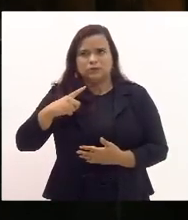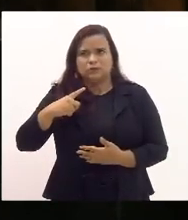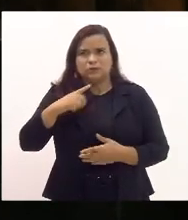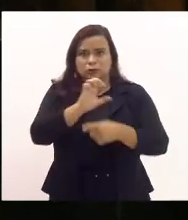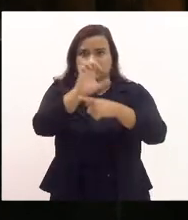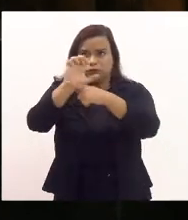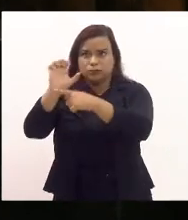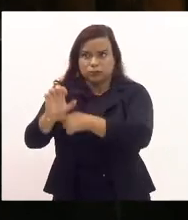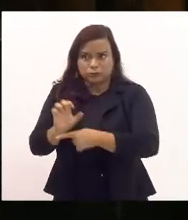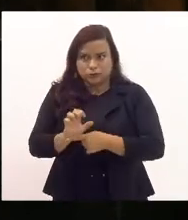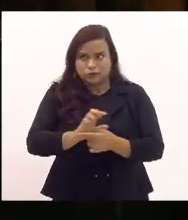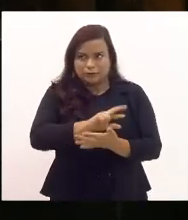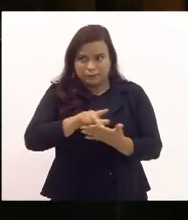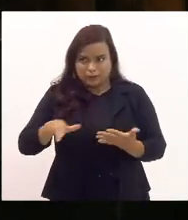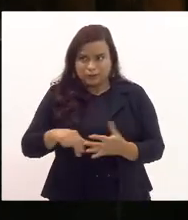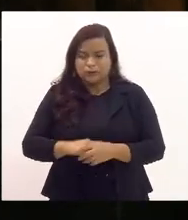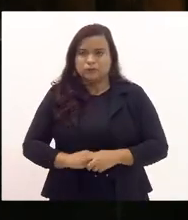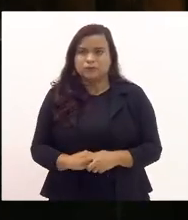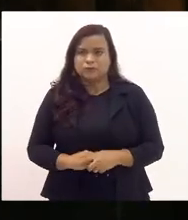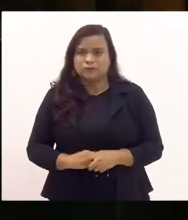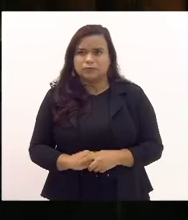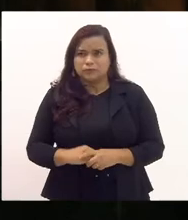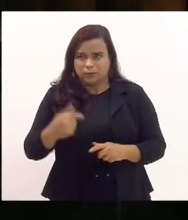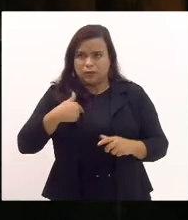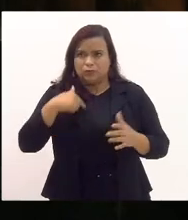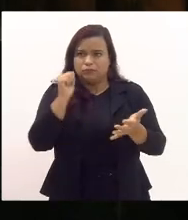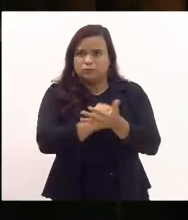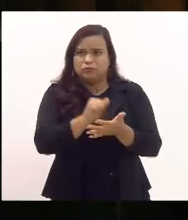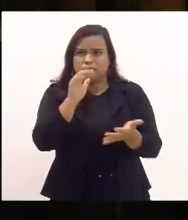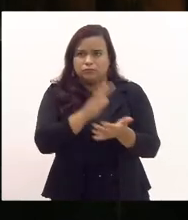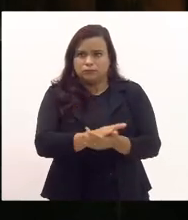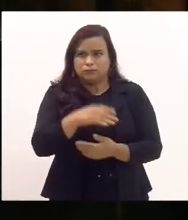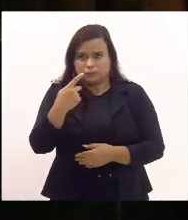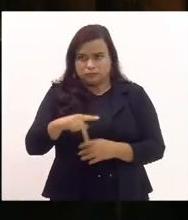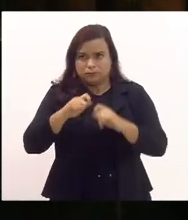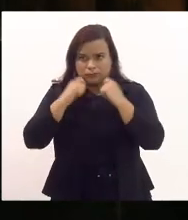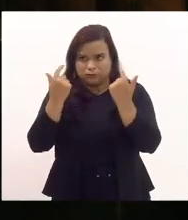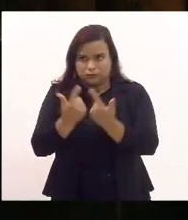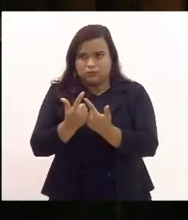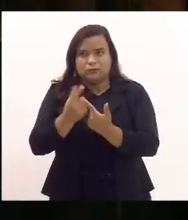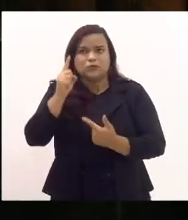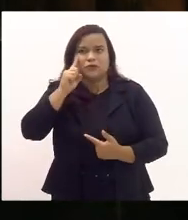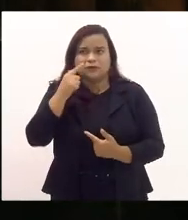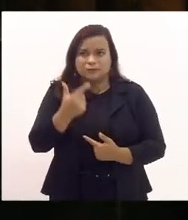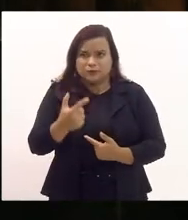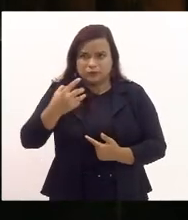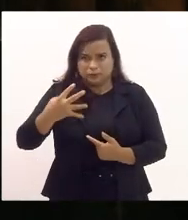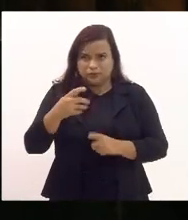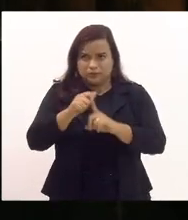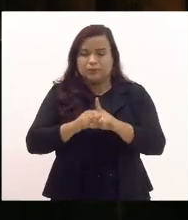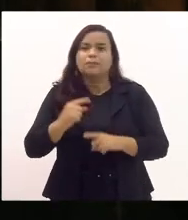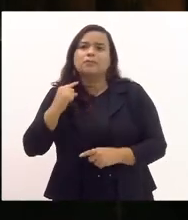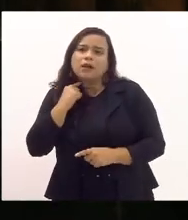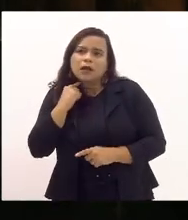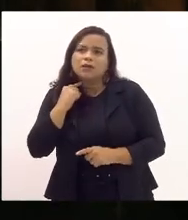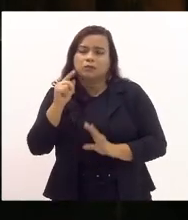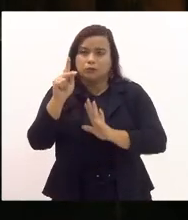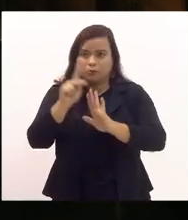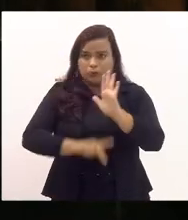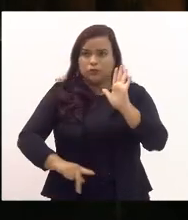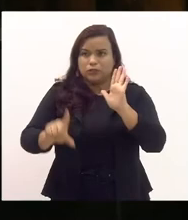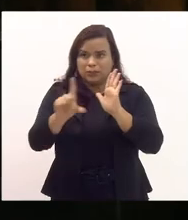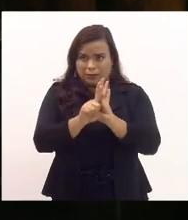outros estados e eu protocolei nesta casa no dia 24 de Maio um